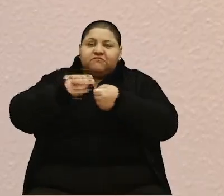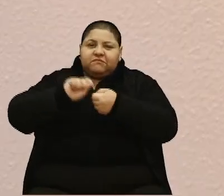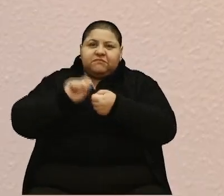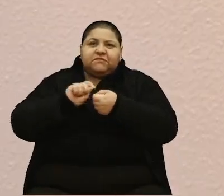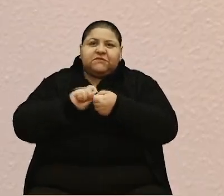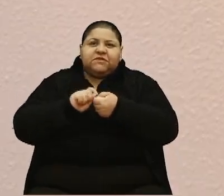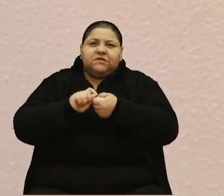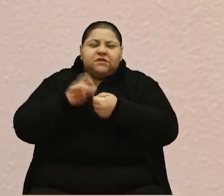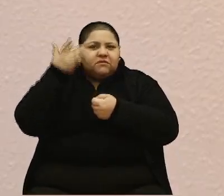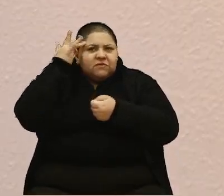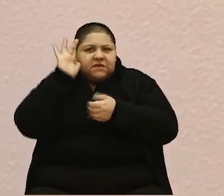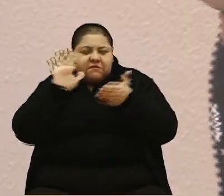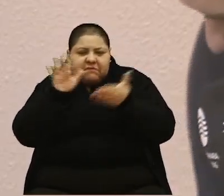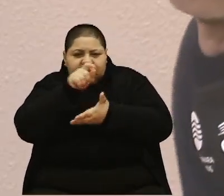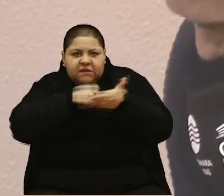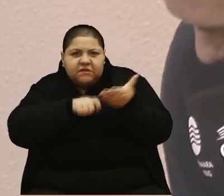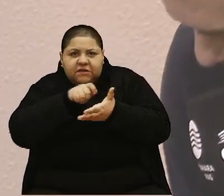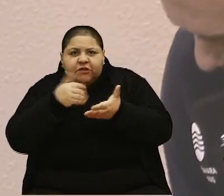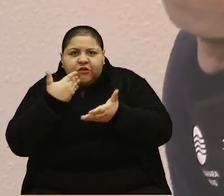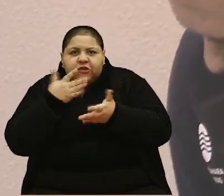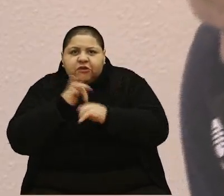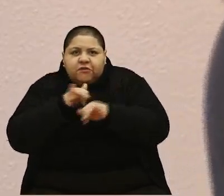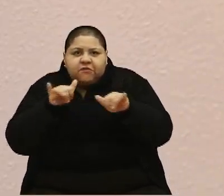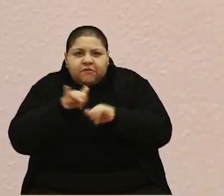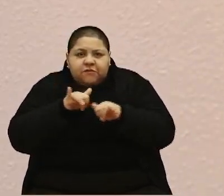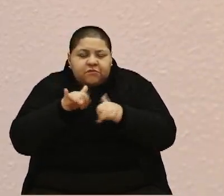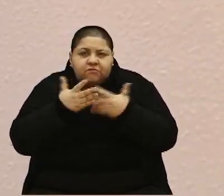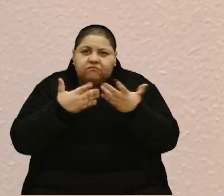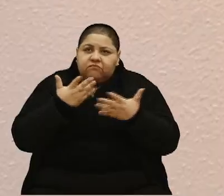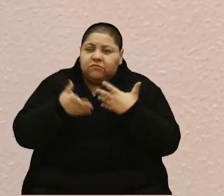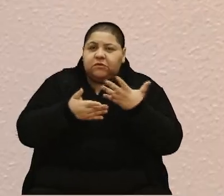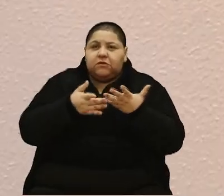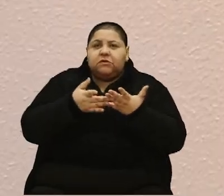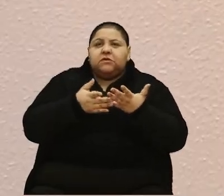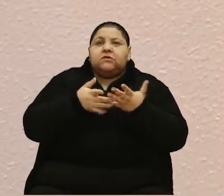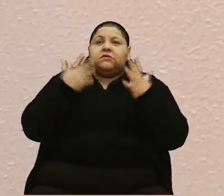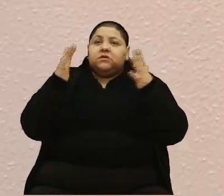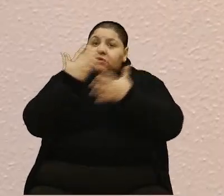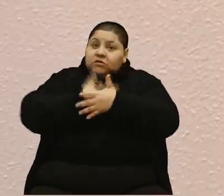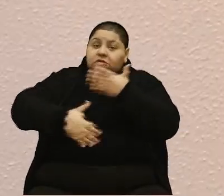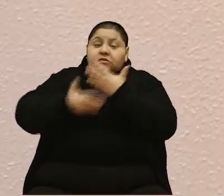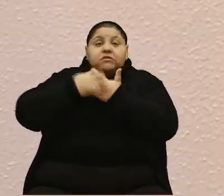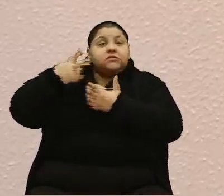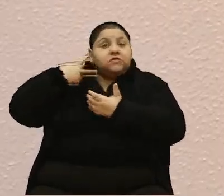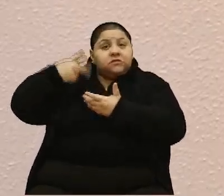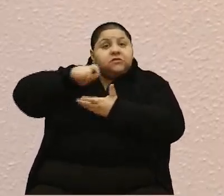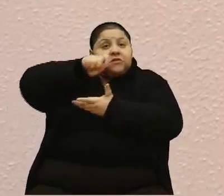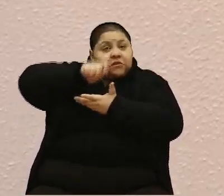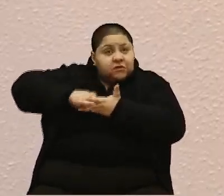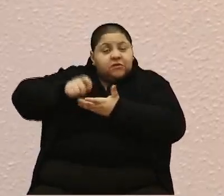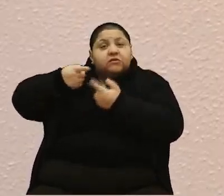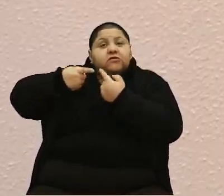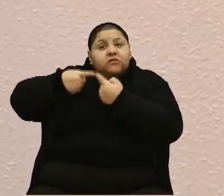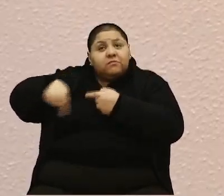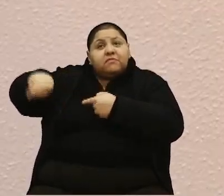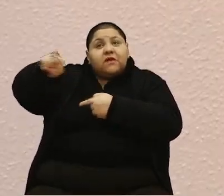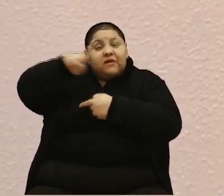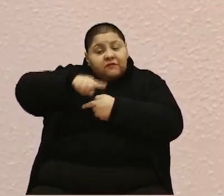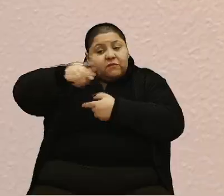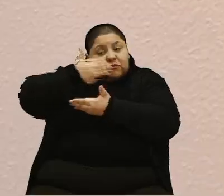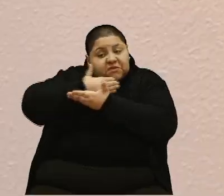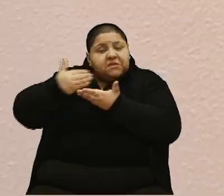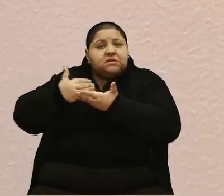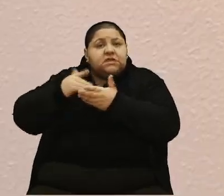esse, não sei se mais alguém assinou esse pedido de informação para a RGE, parabenizar todos os vereadores que assinaram, mas vamos